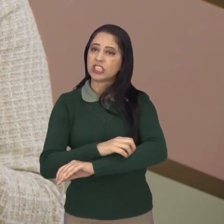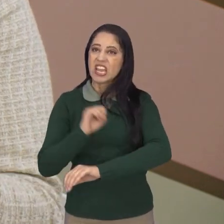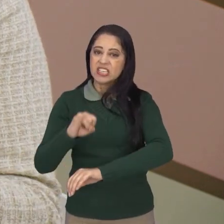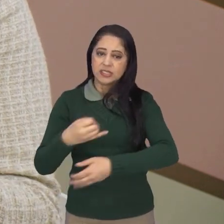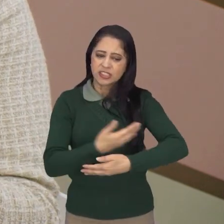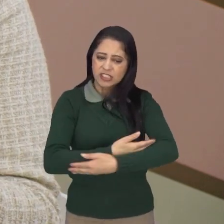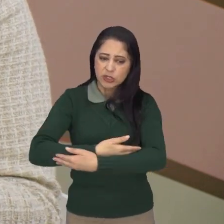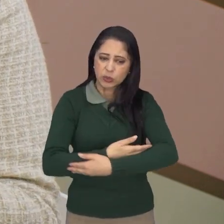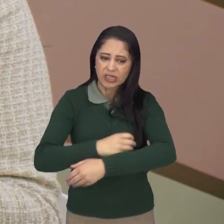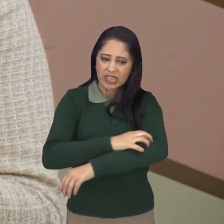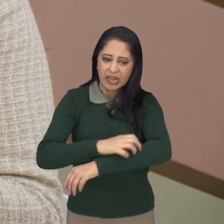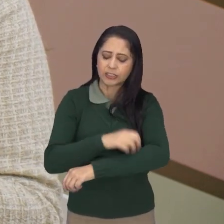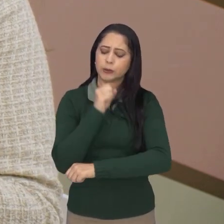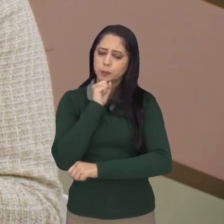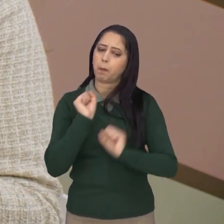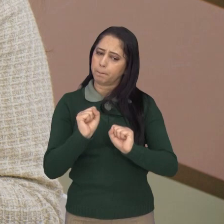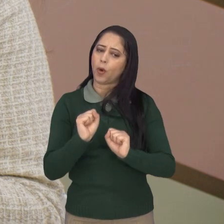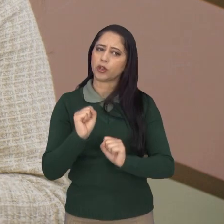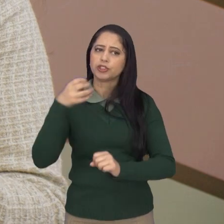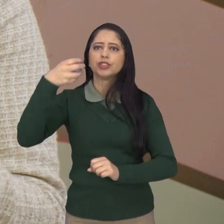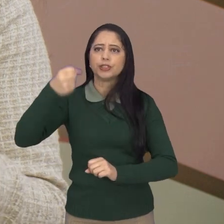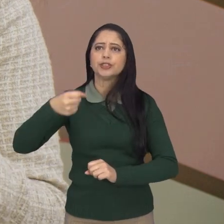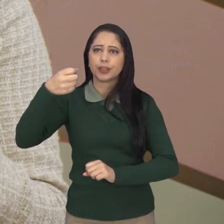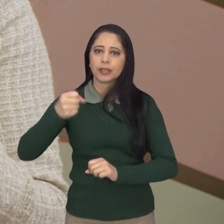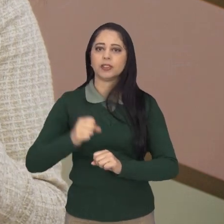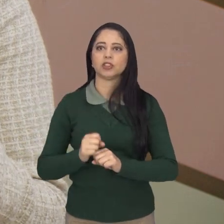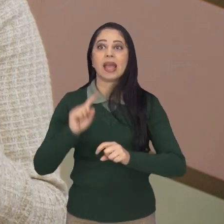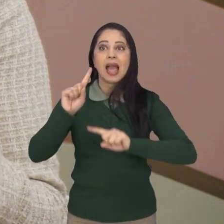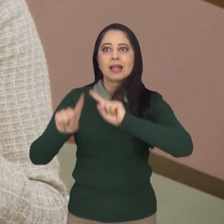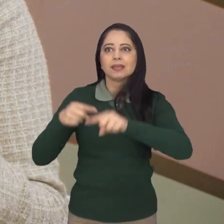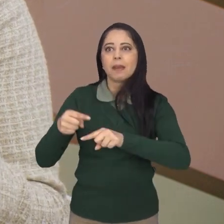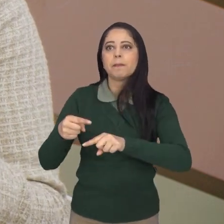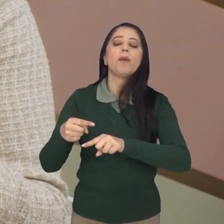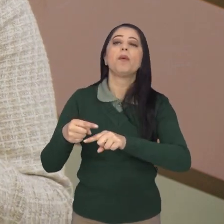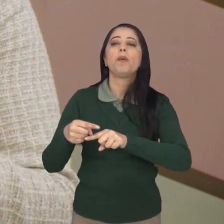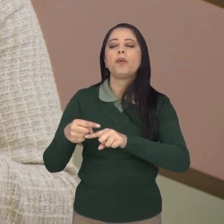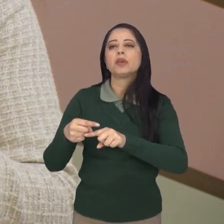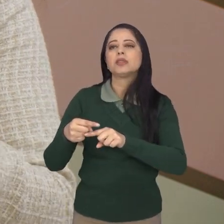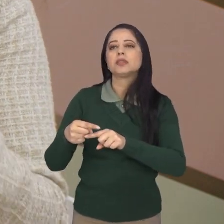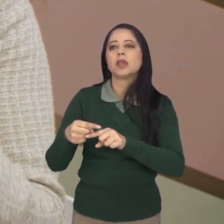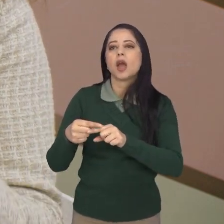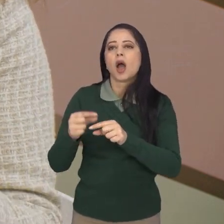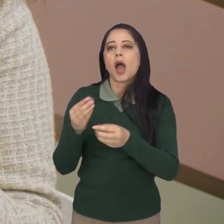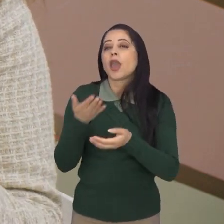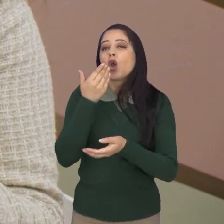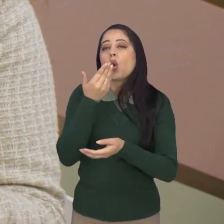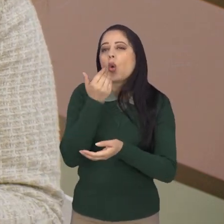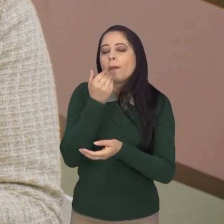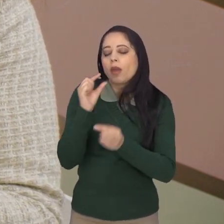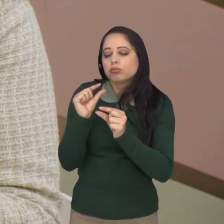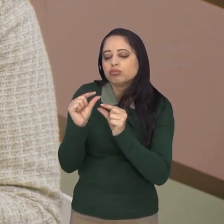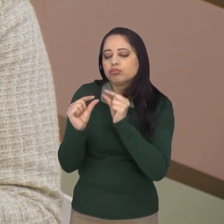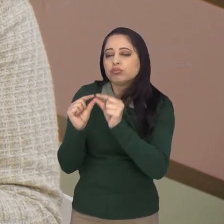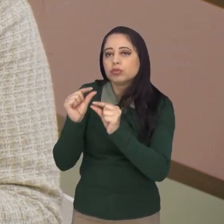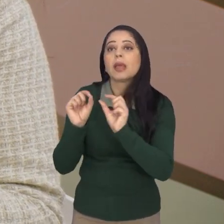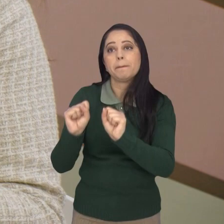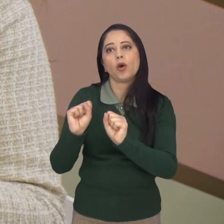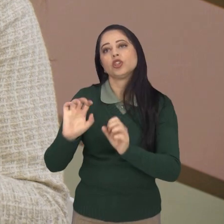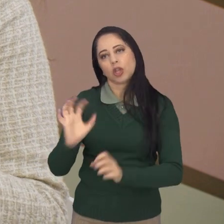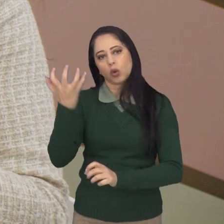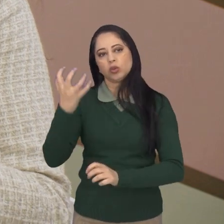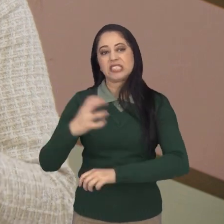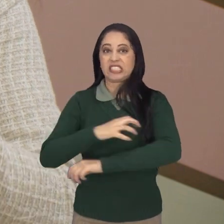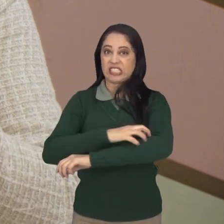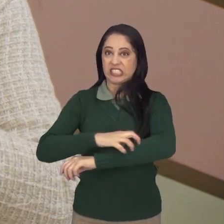que é o mais comum. Logo depois tem a introdução alimentar e aí a gente pode ter outros alimentos que também podem dar reação. Então